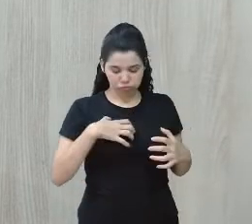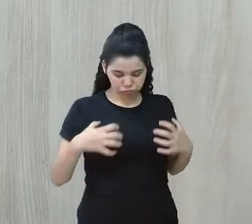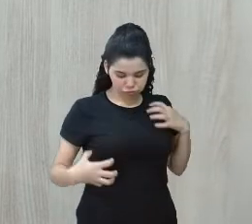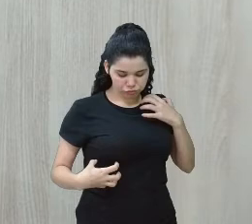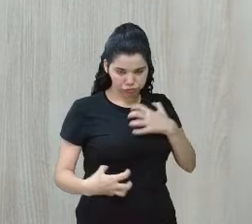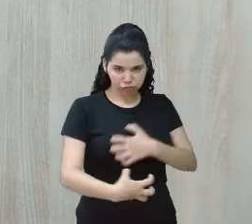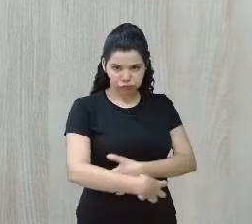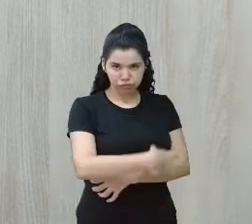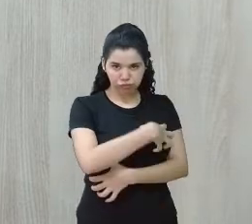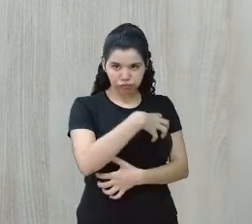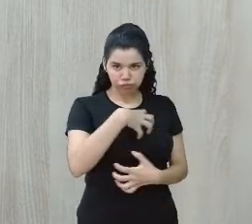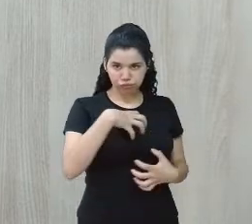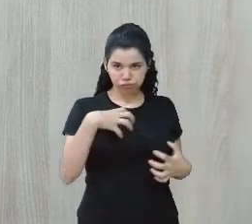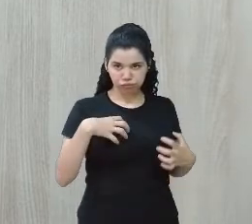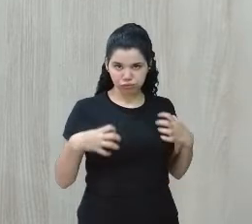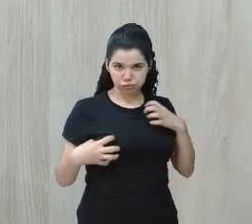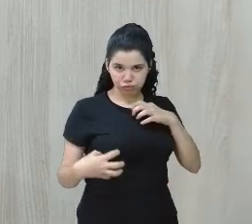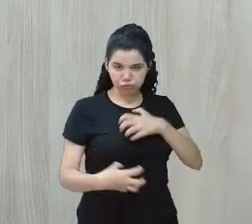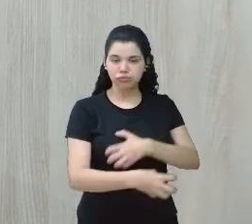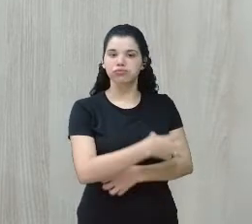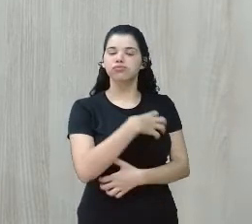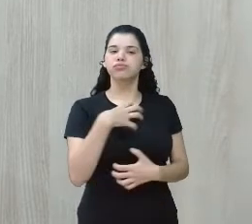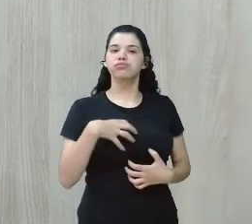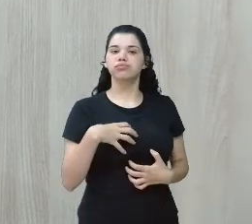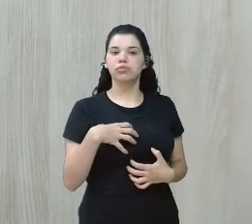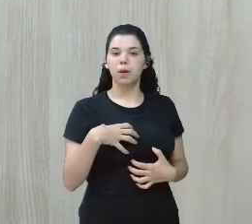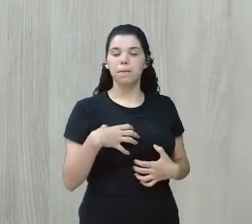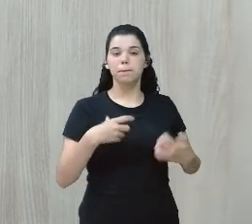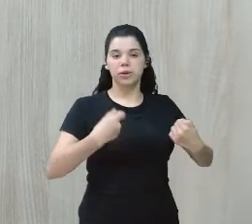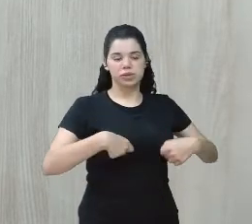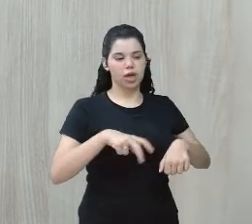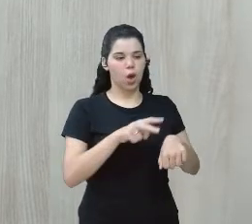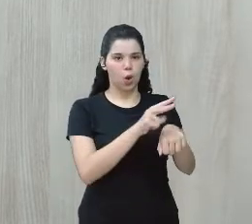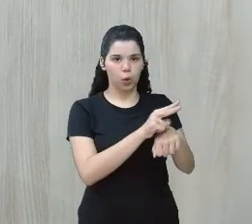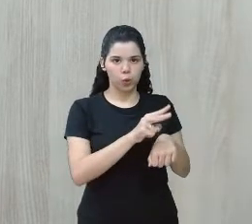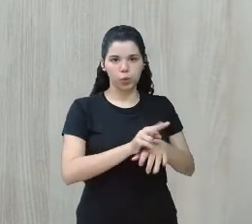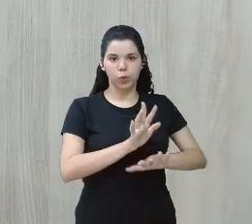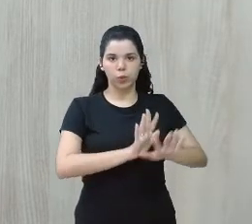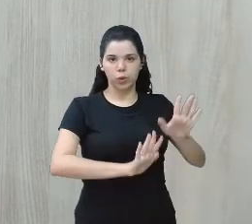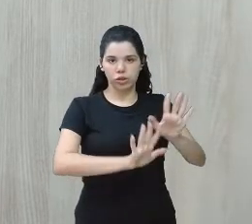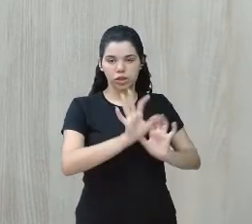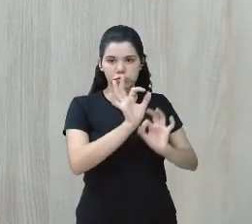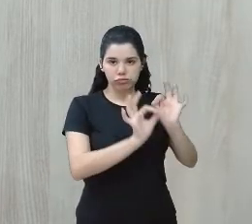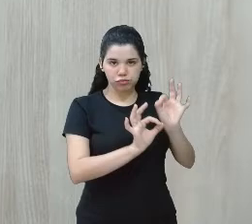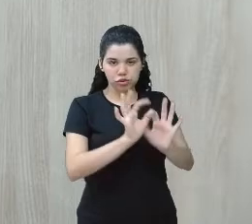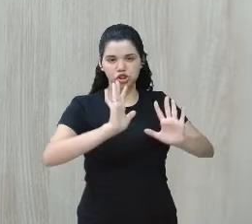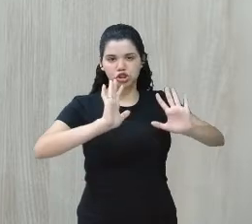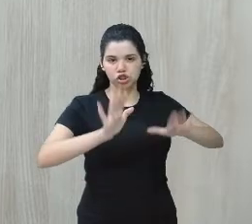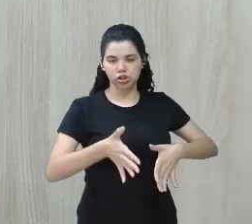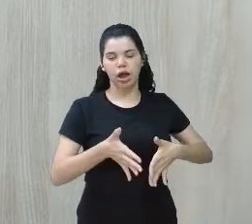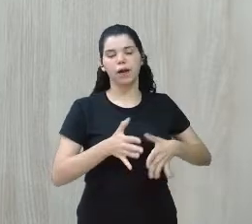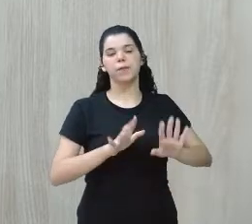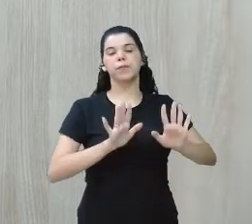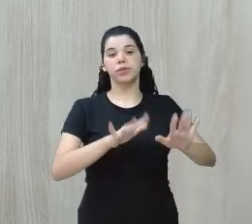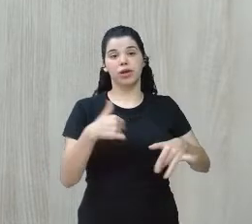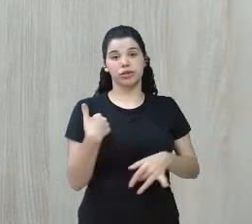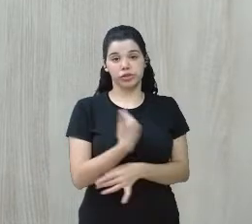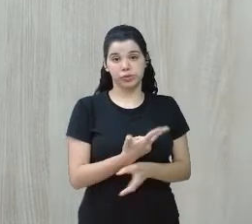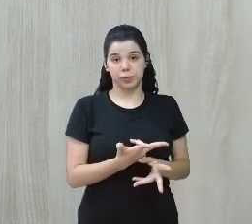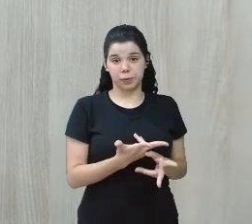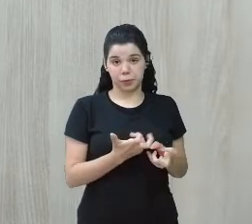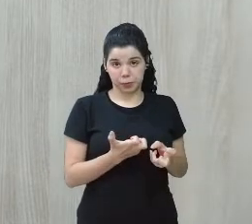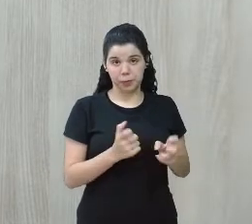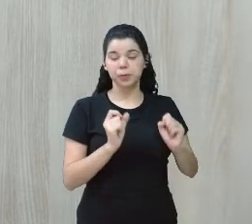né, que fazem a transfusão, eles têm todos os cuidados, eles estão aí devidamente orientados. E o que a gente